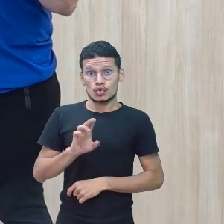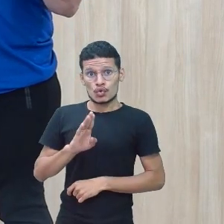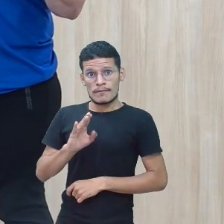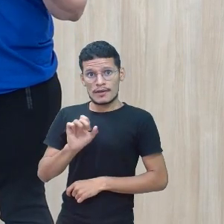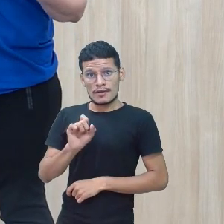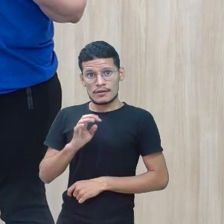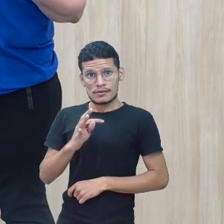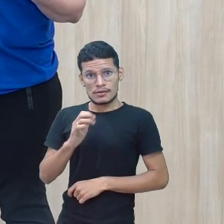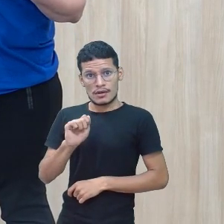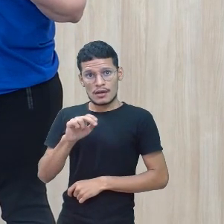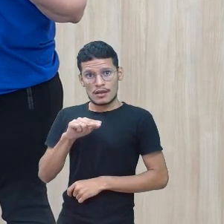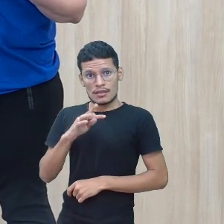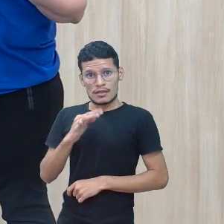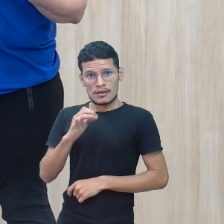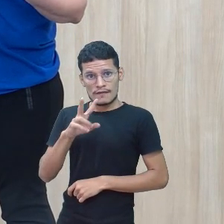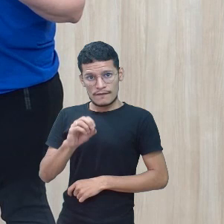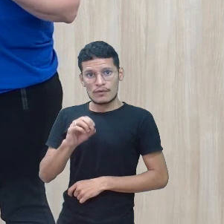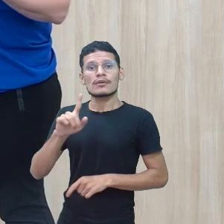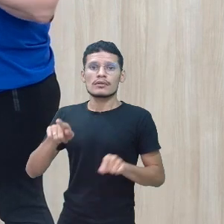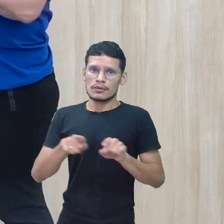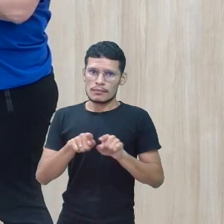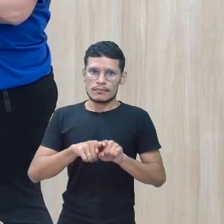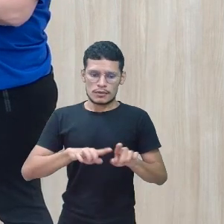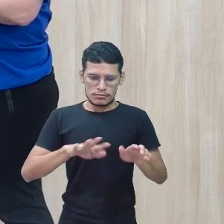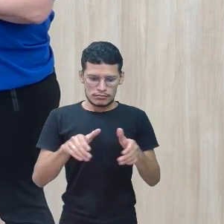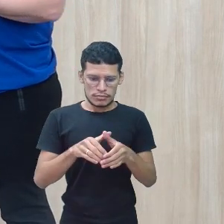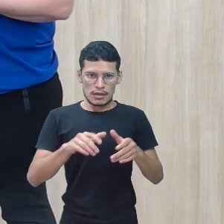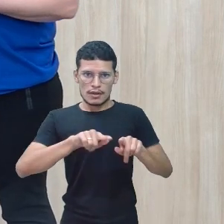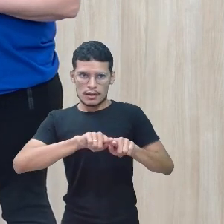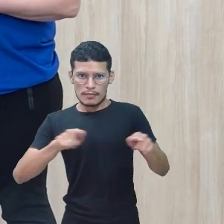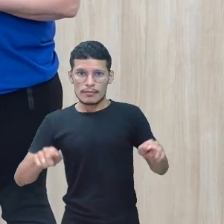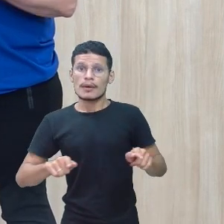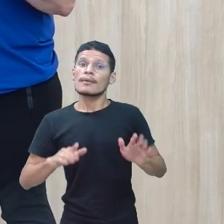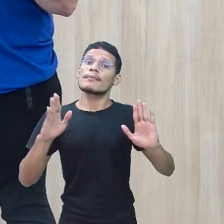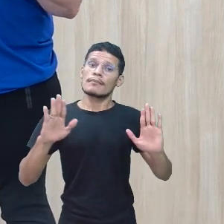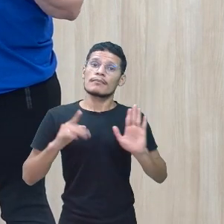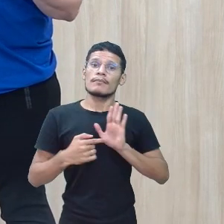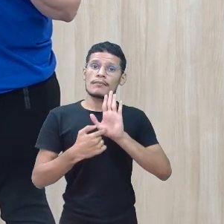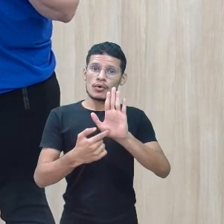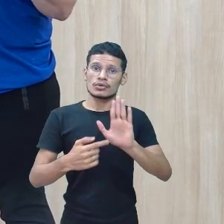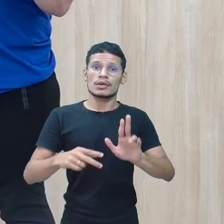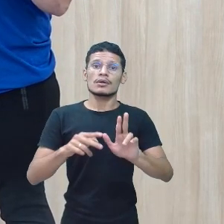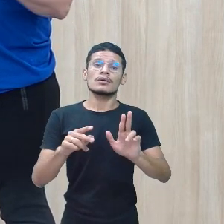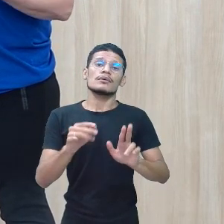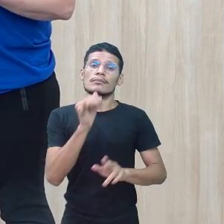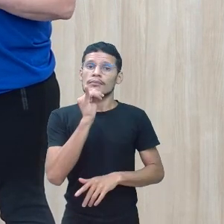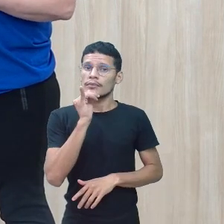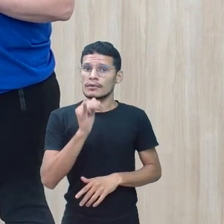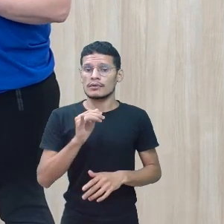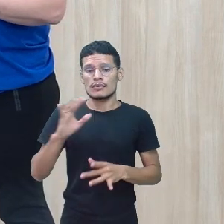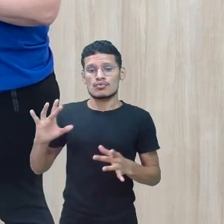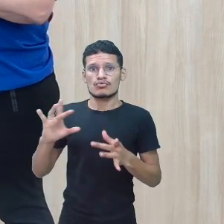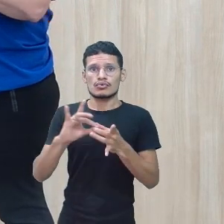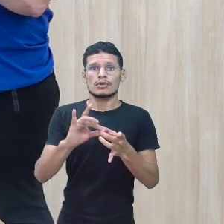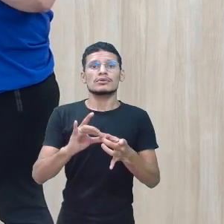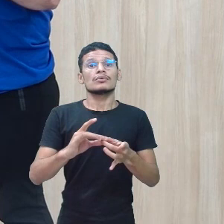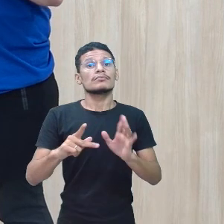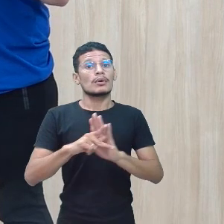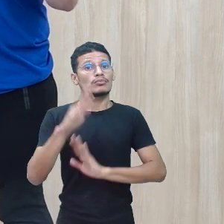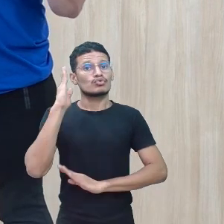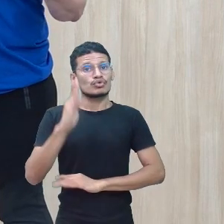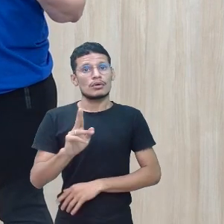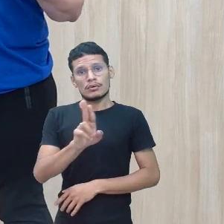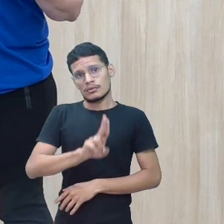também é uma das classes gramaticais, e que neste exemplo é uma expressão conectora, que é usada